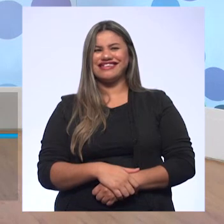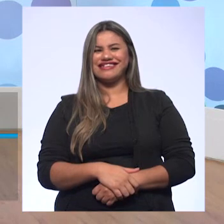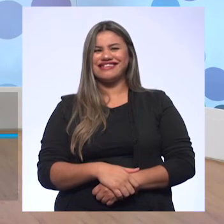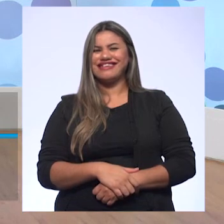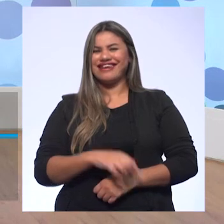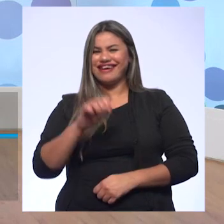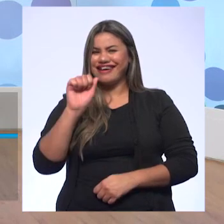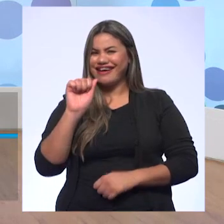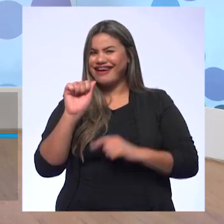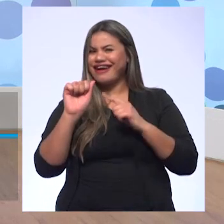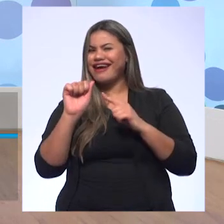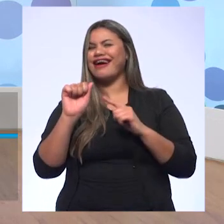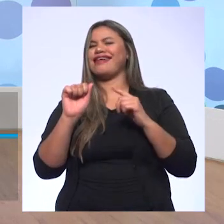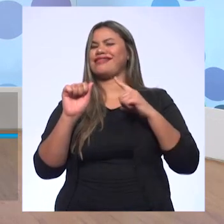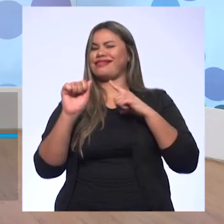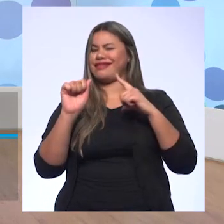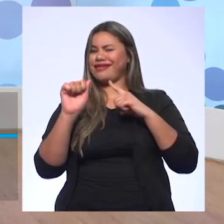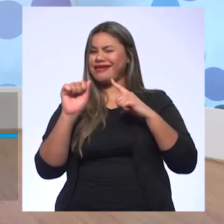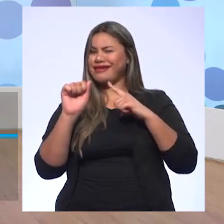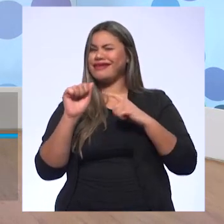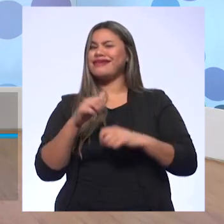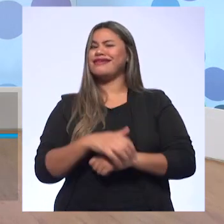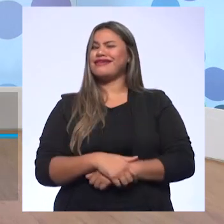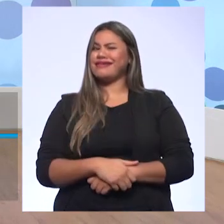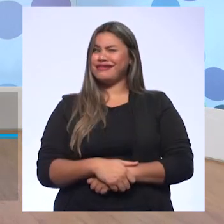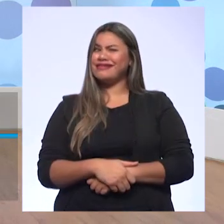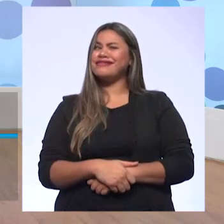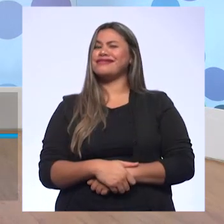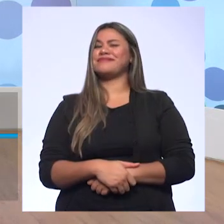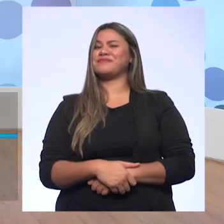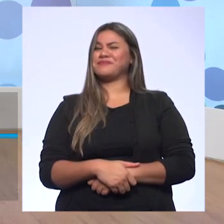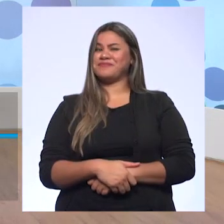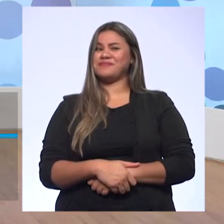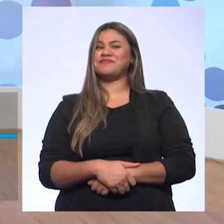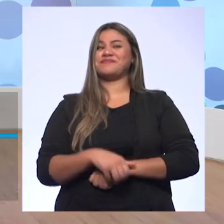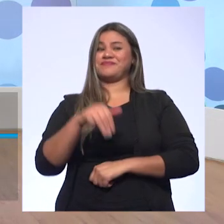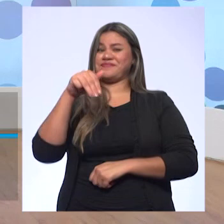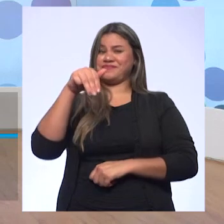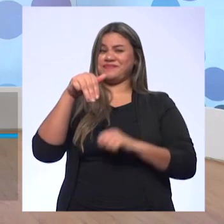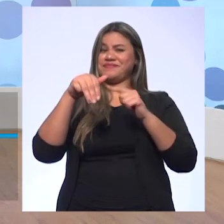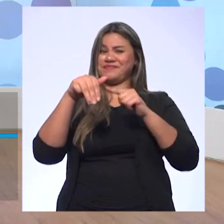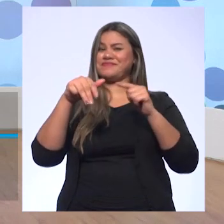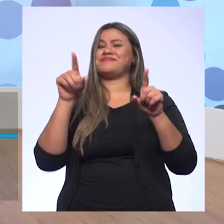Tem um A ali, mano. Tá? E tem um M também.